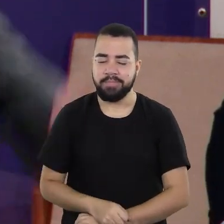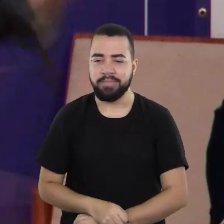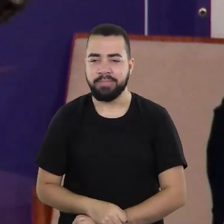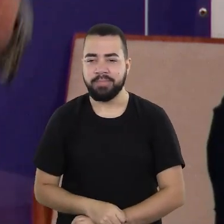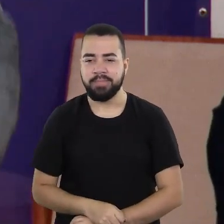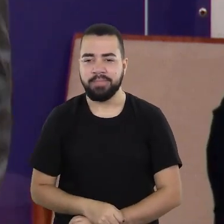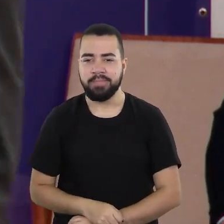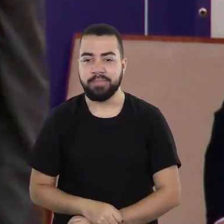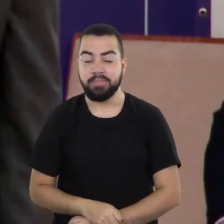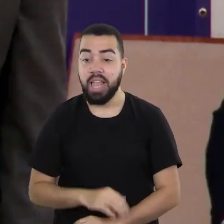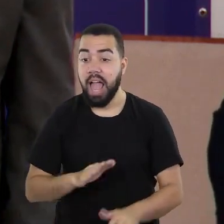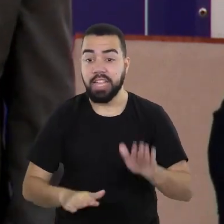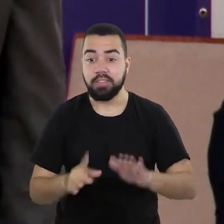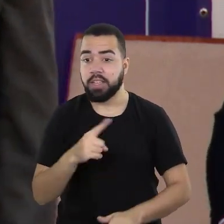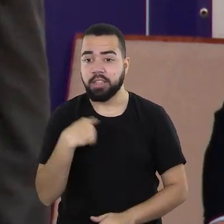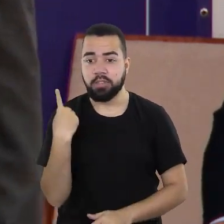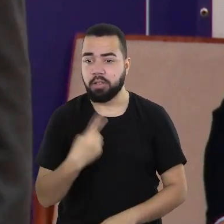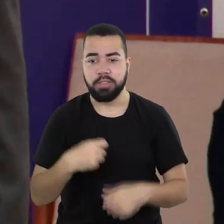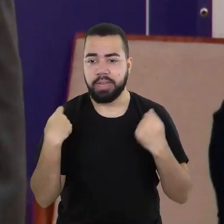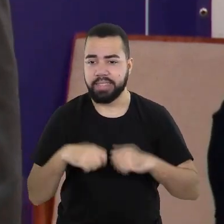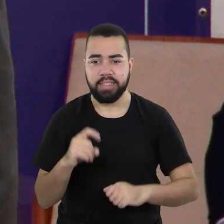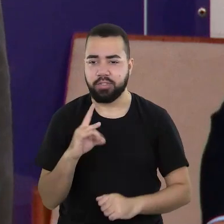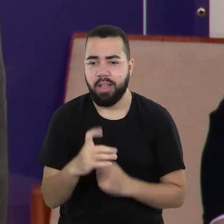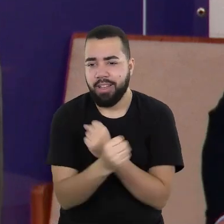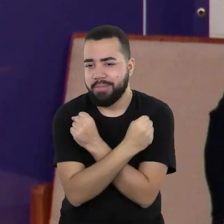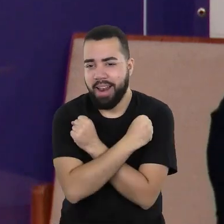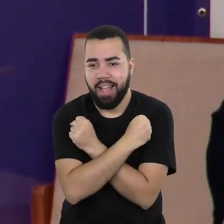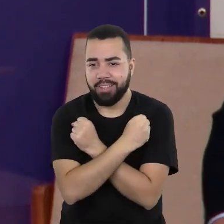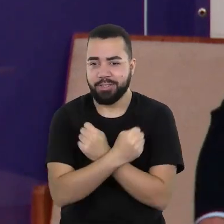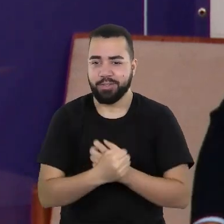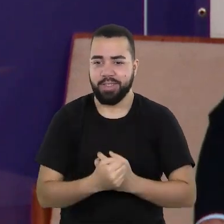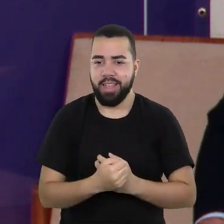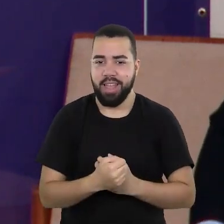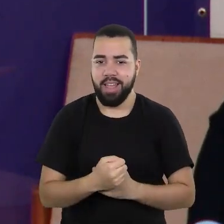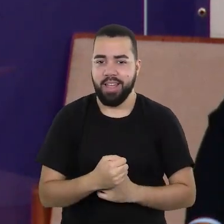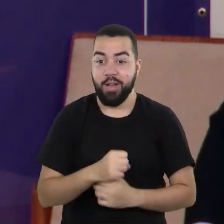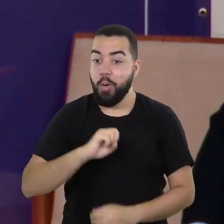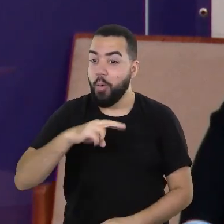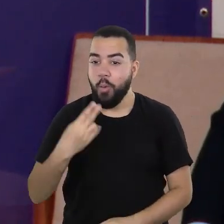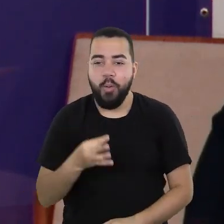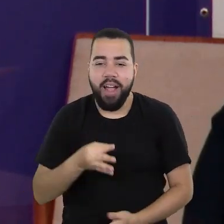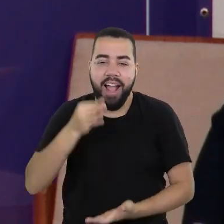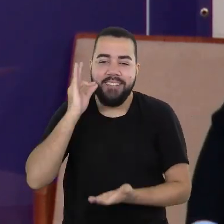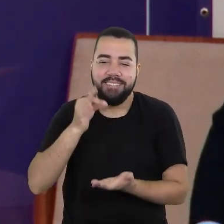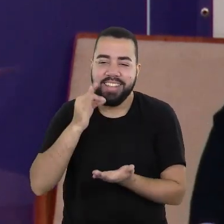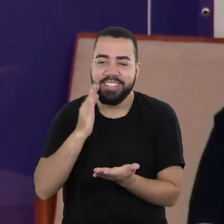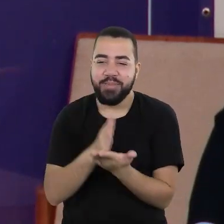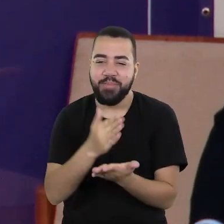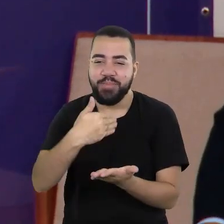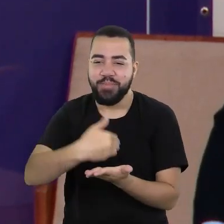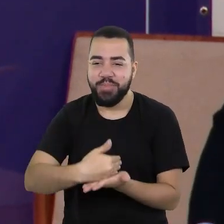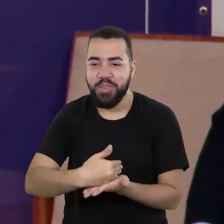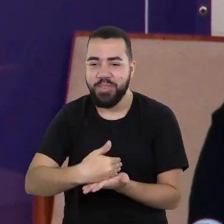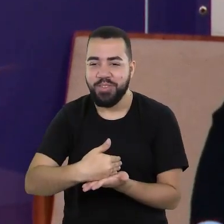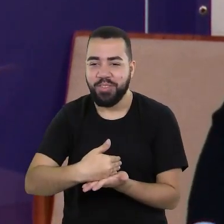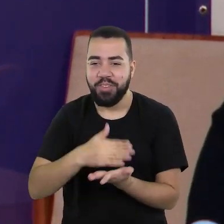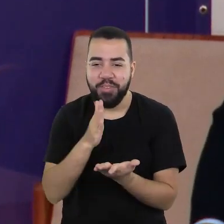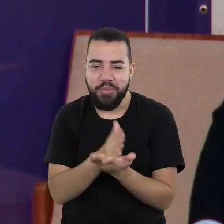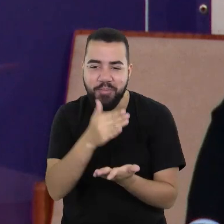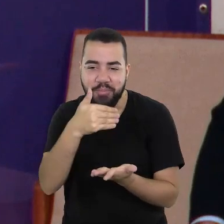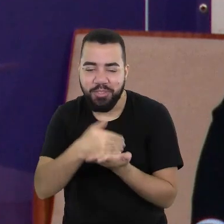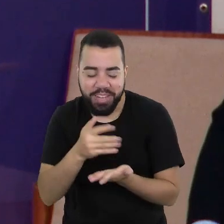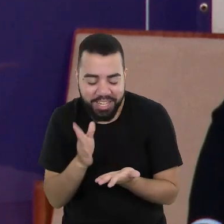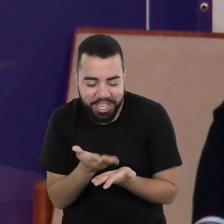Às vezes você está precisando de um abraço. Às vezes você está precisando de uma xícara de café com bolo de fubá.